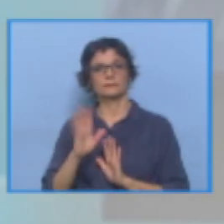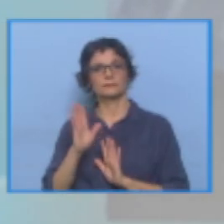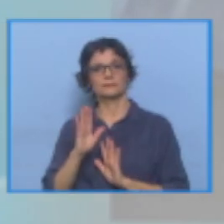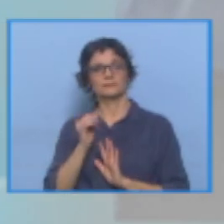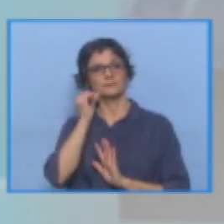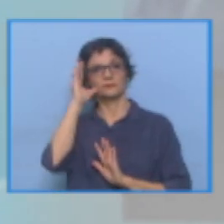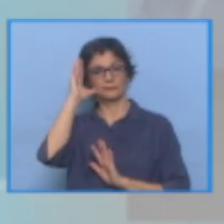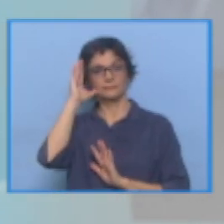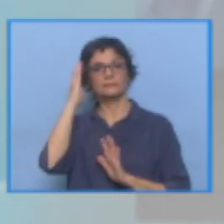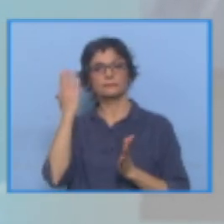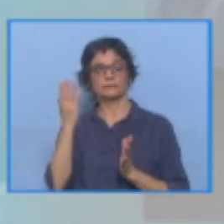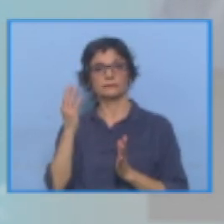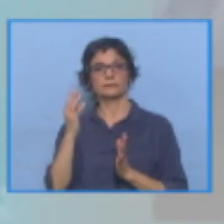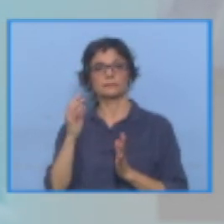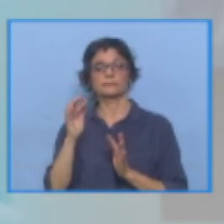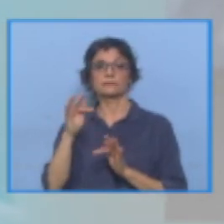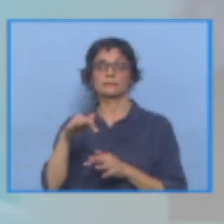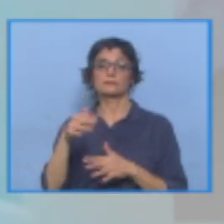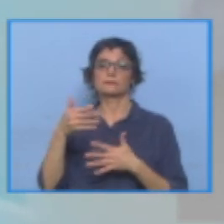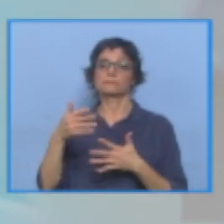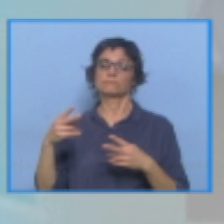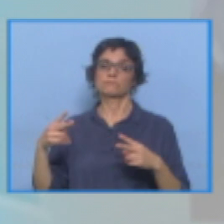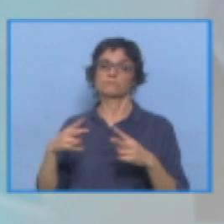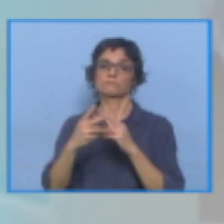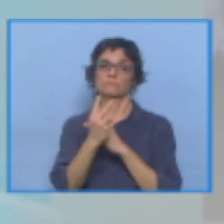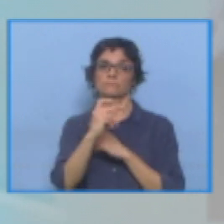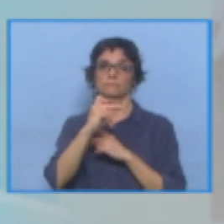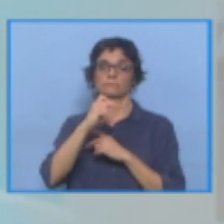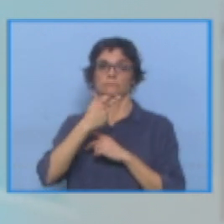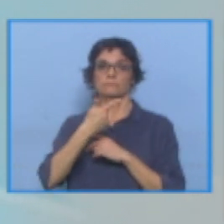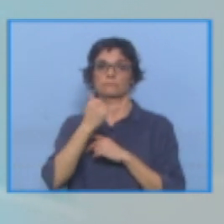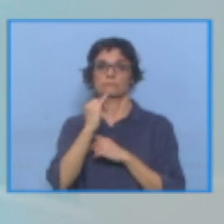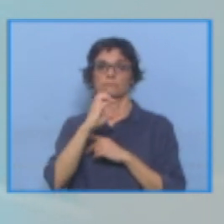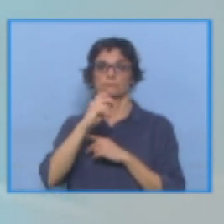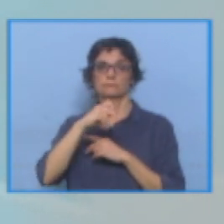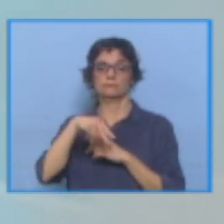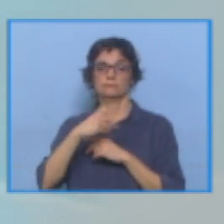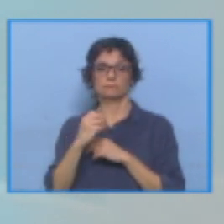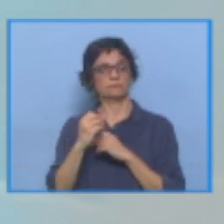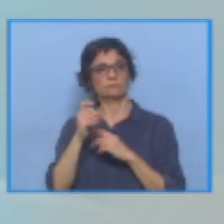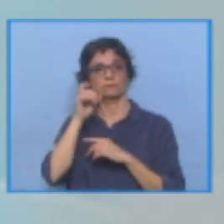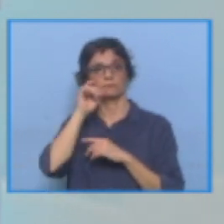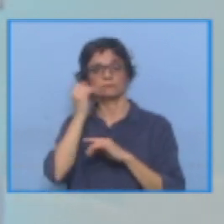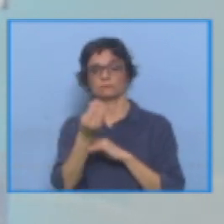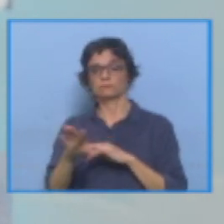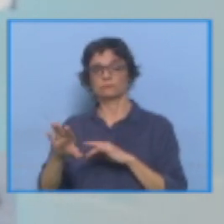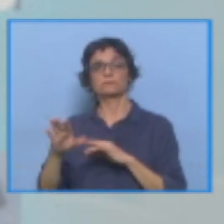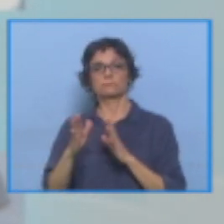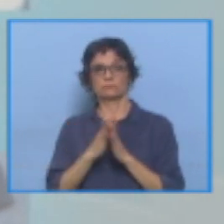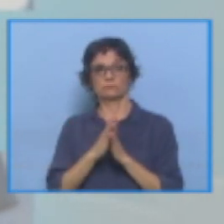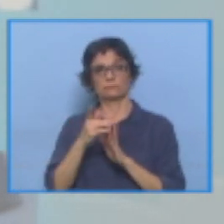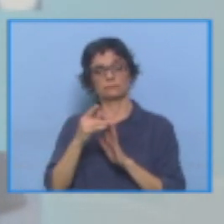Olá, muito boa tarde. Terminou no Vaticano o encontro sobre a proteção de menores na Igreja. A acompanhar os trabalhos